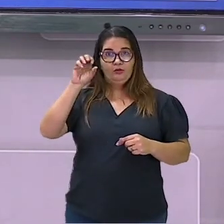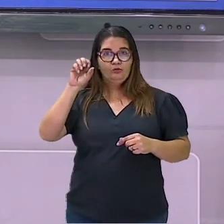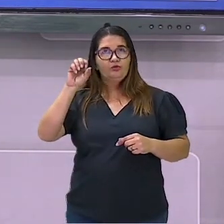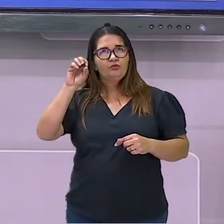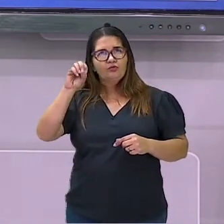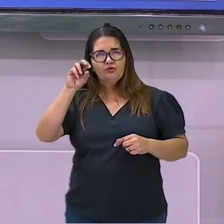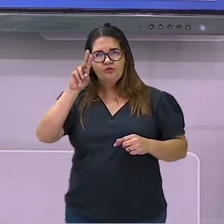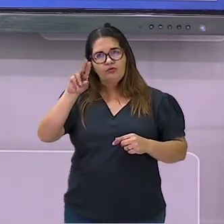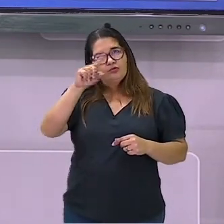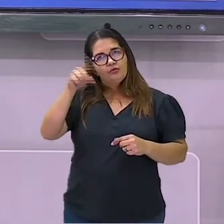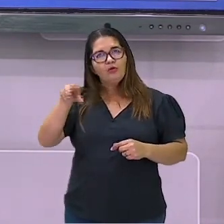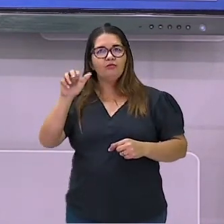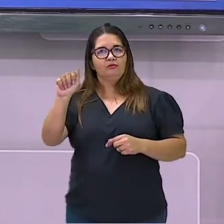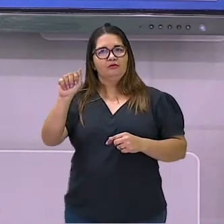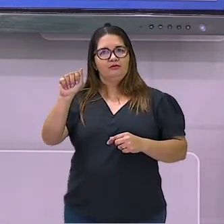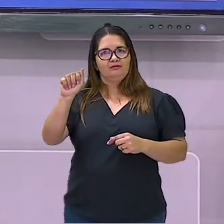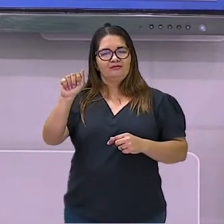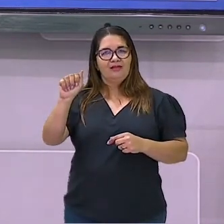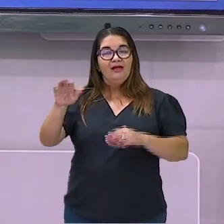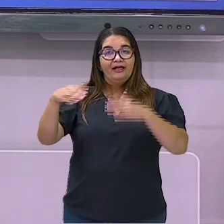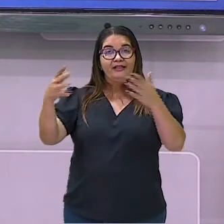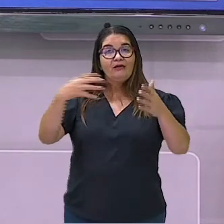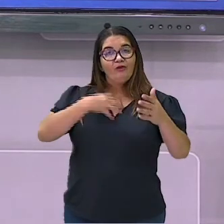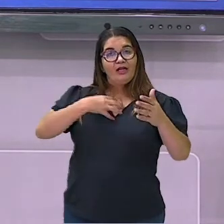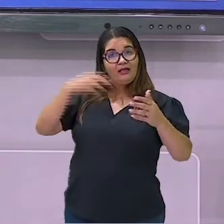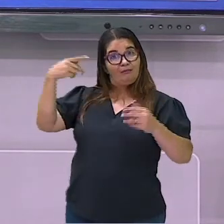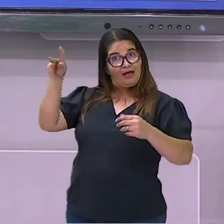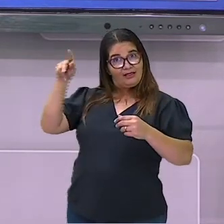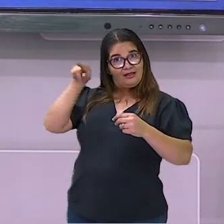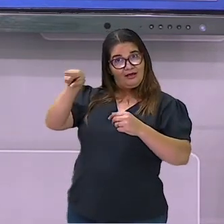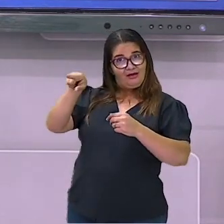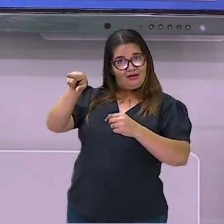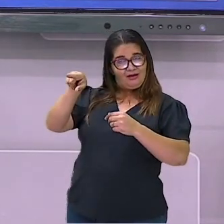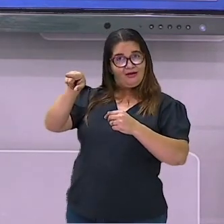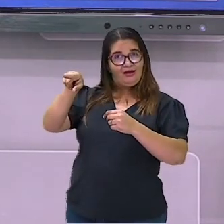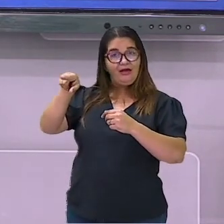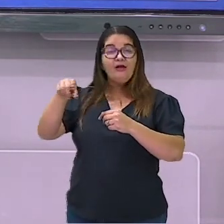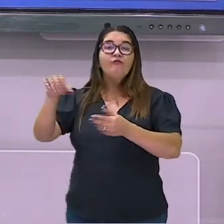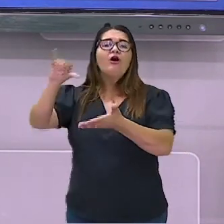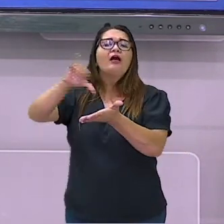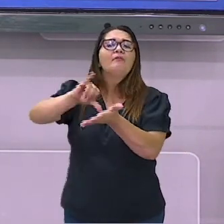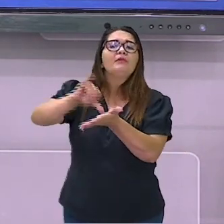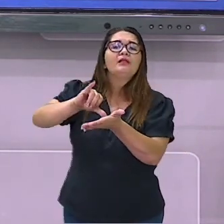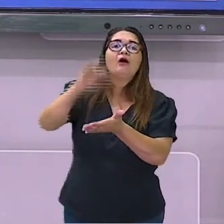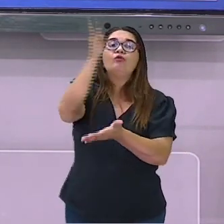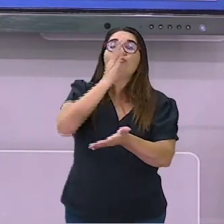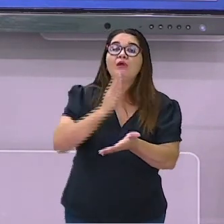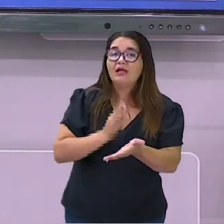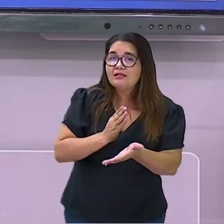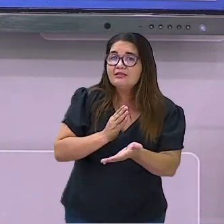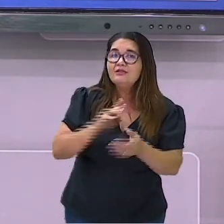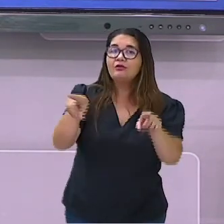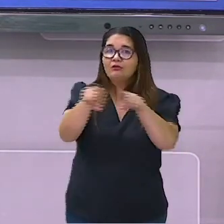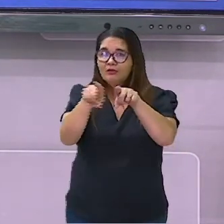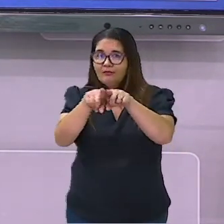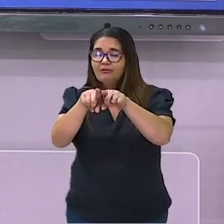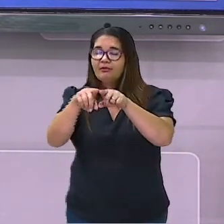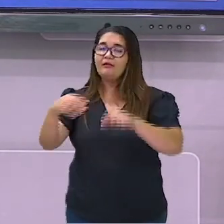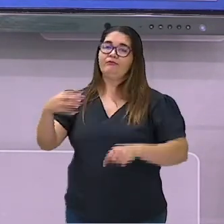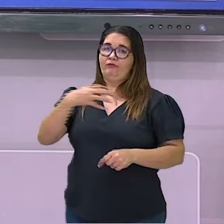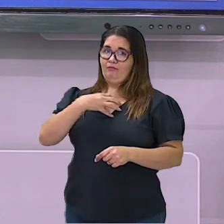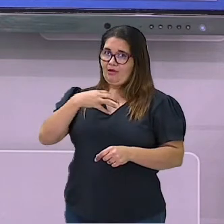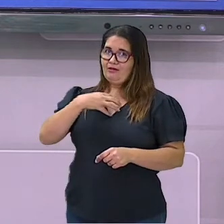Bahia, famosa, que foi também a primeira capital do Brasil. Vamos ver